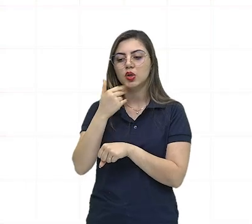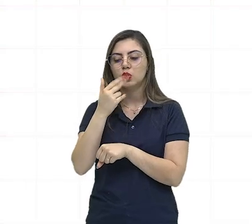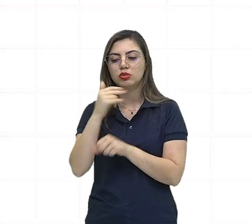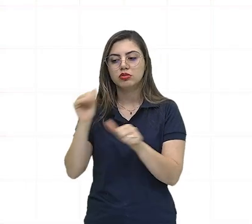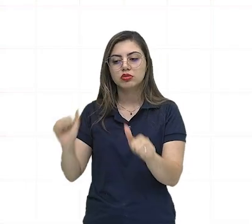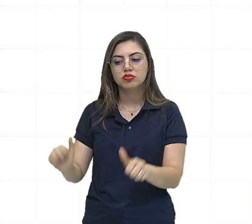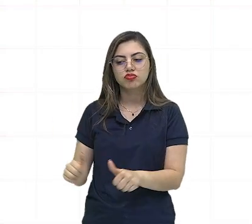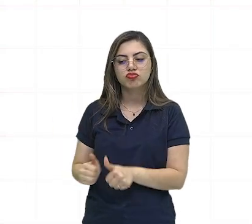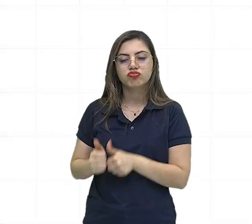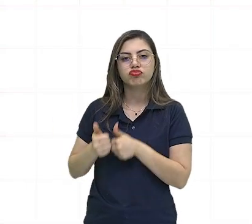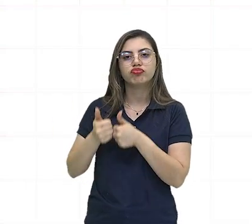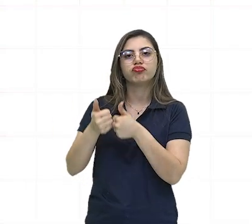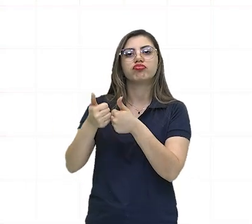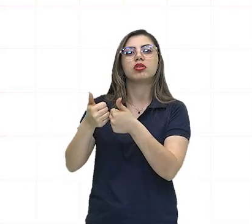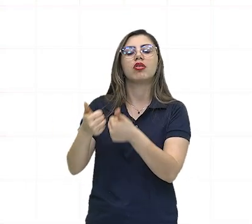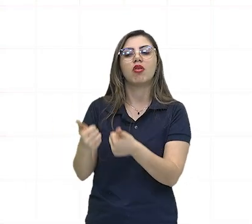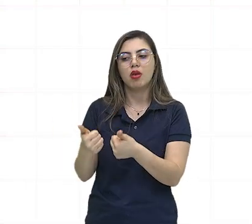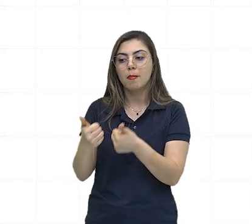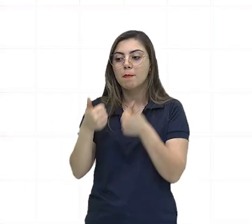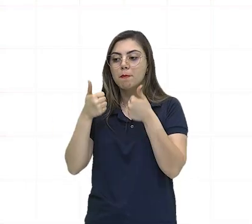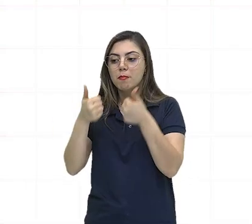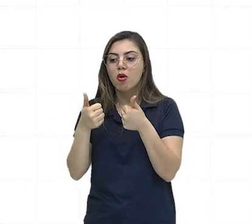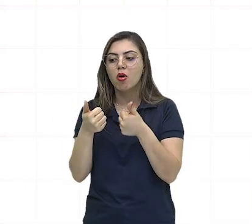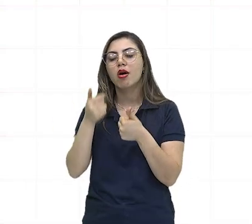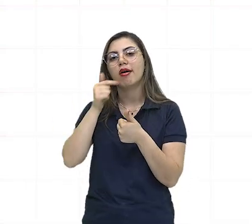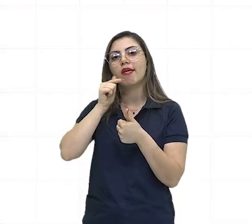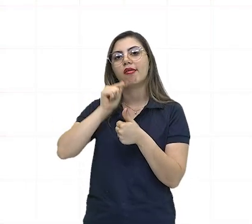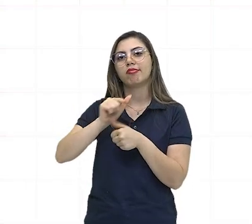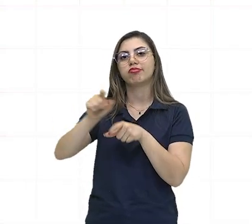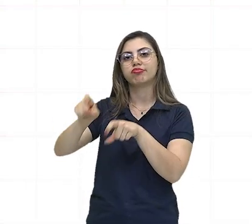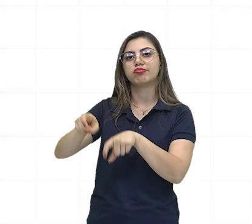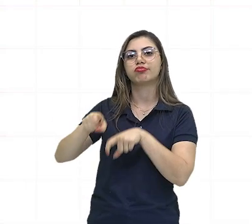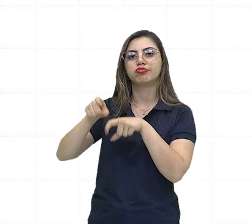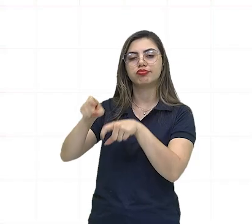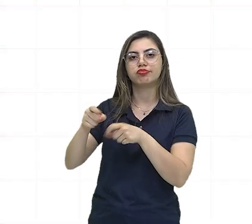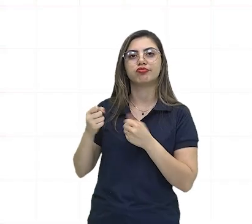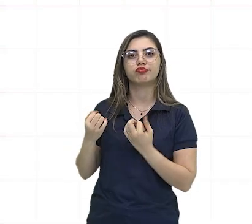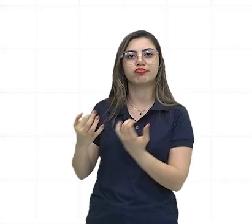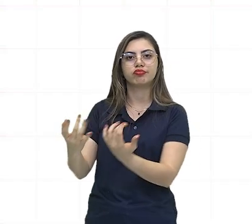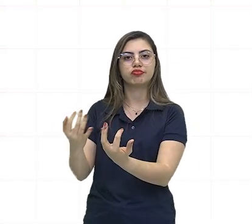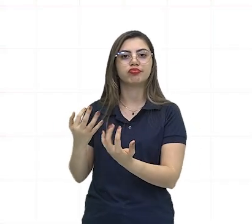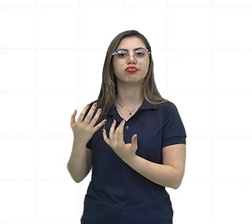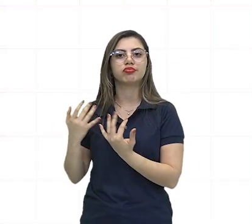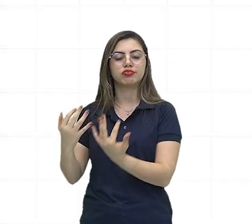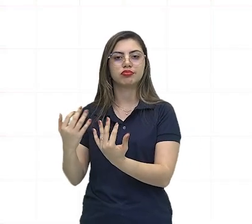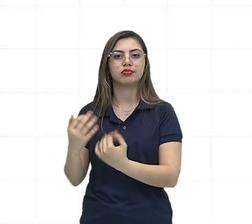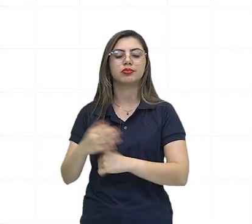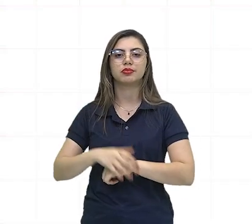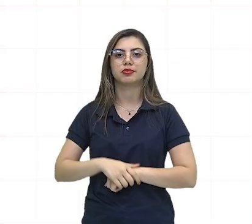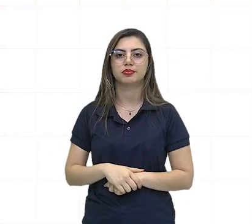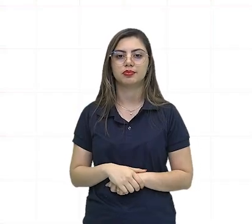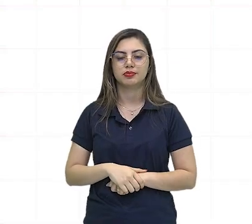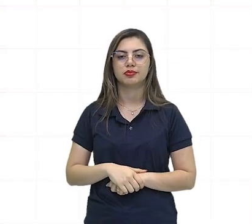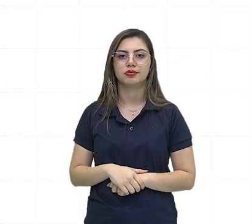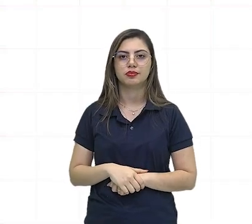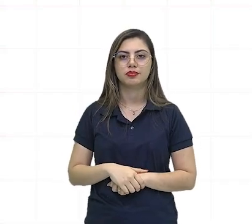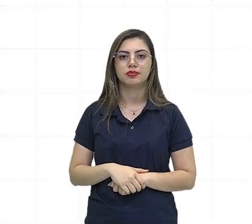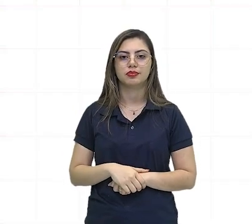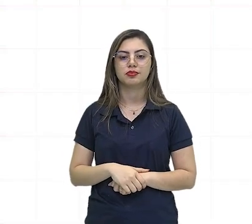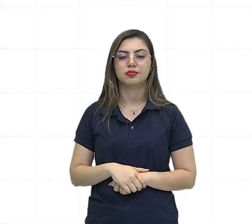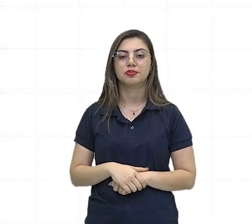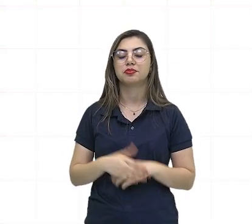solo descansar até que ele volte a ter a sua fertilidade novamente,